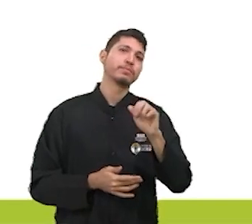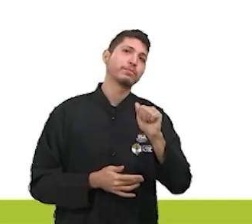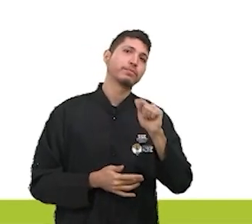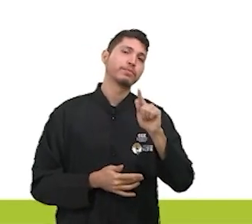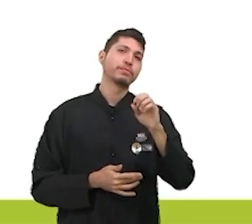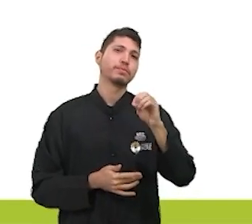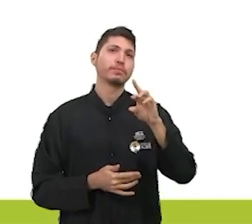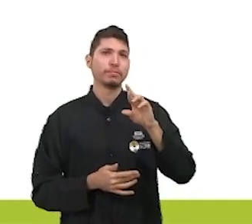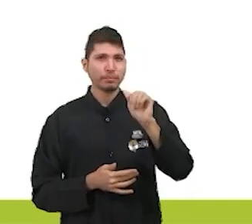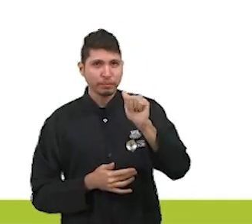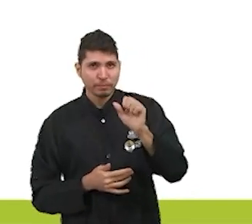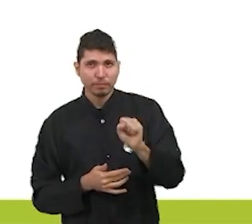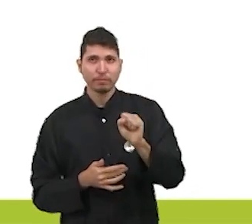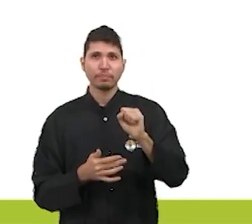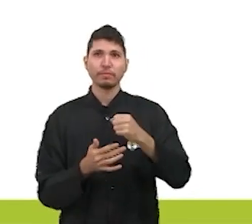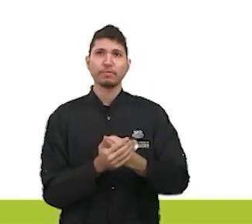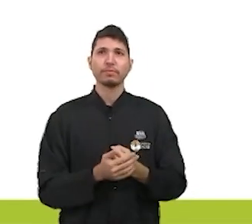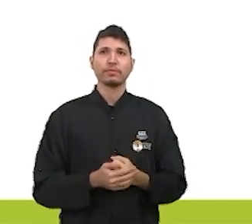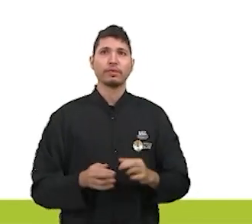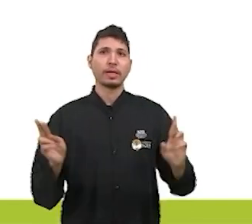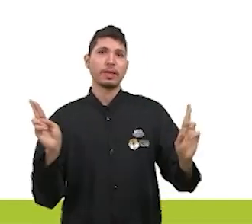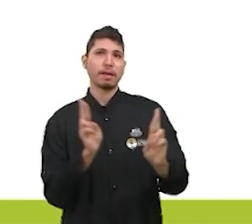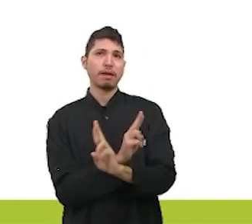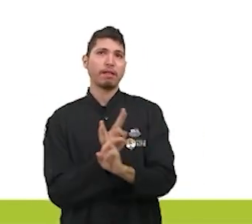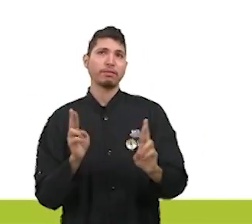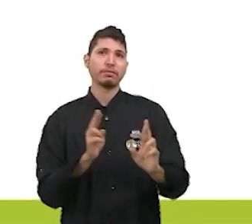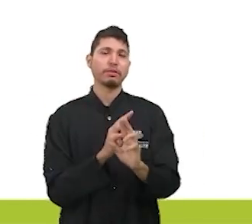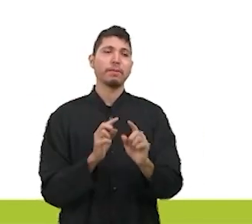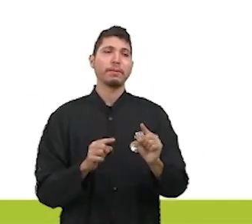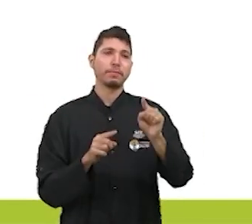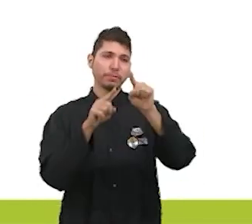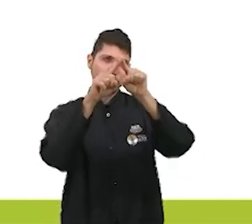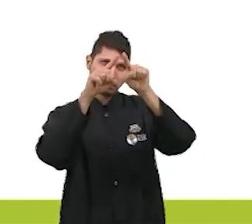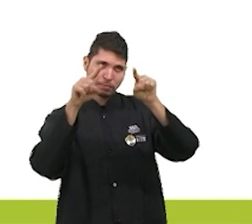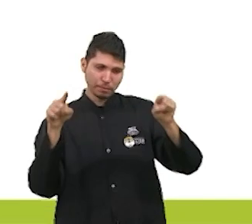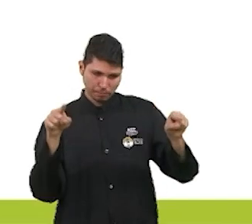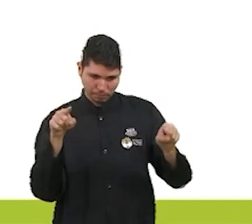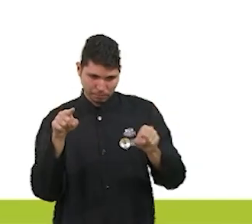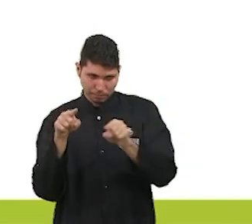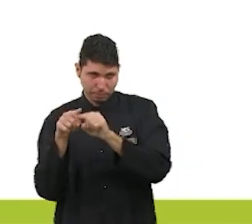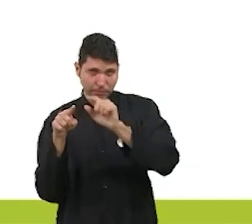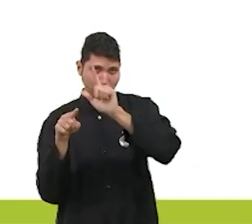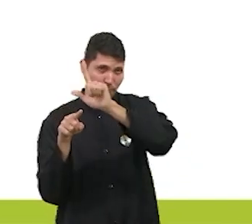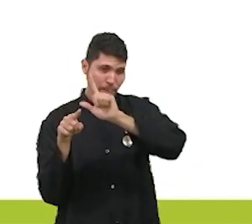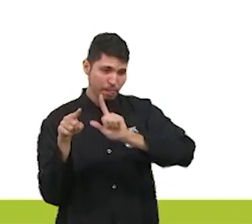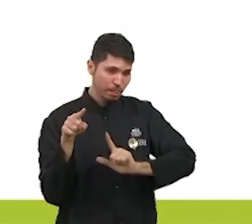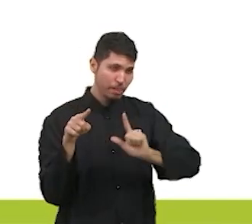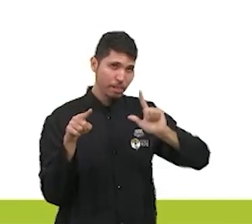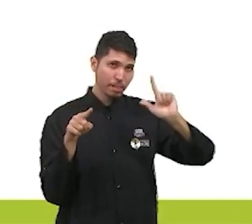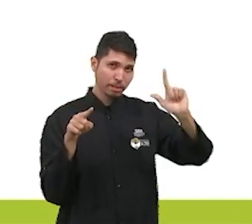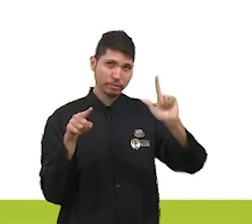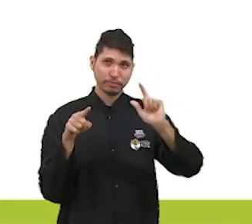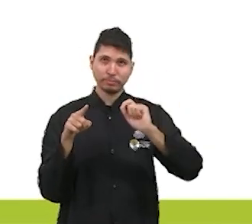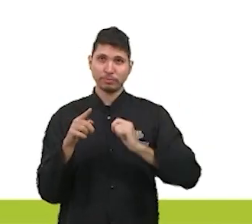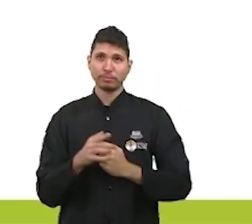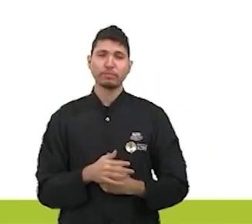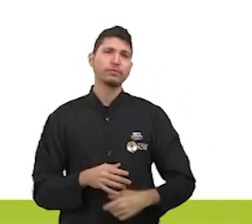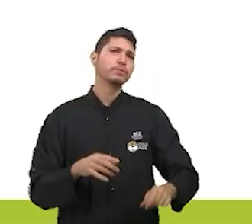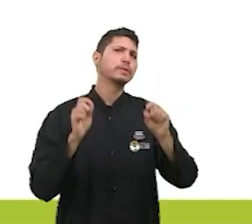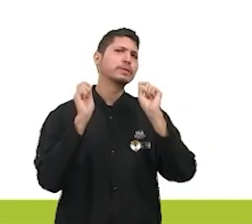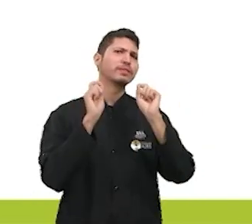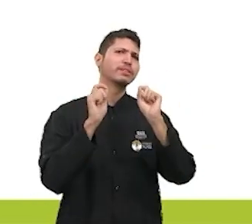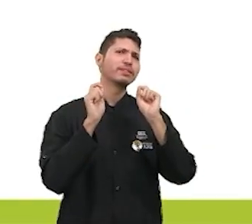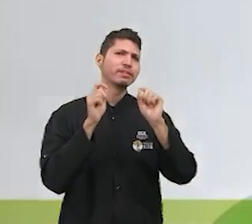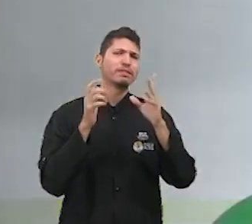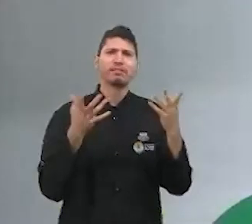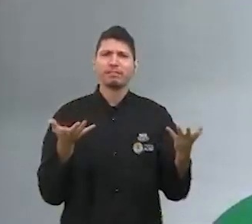define ângulos, né, só lados, a gente pode aplicar aqui o teorema de Pitágoras, tá? Professor, o que é o teorema de Pitágoras? O teorema